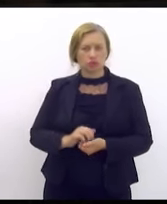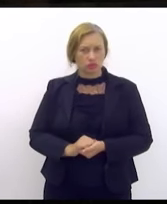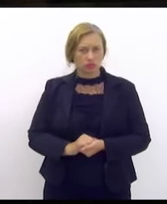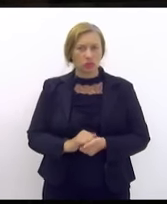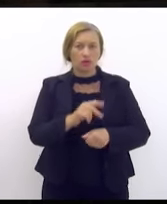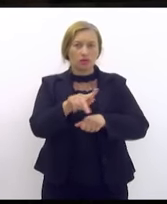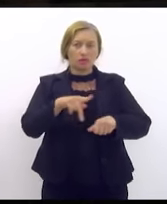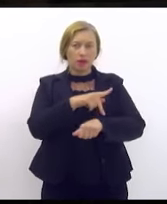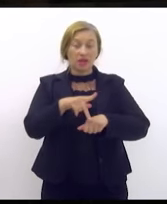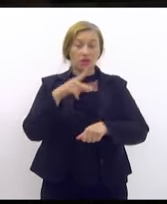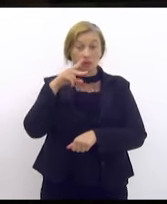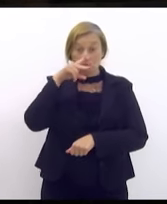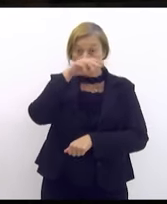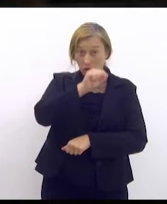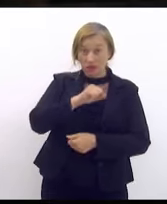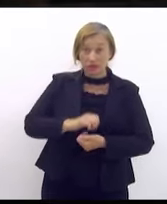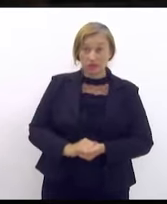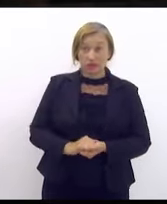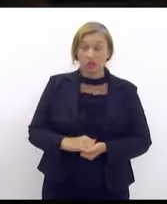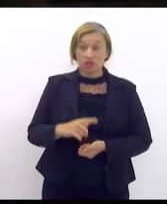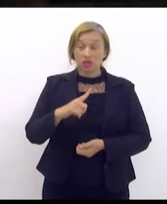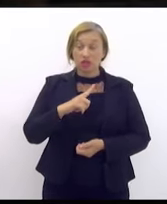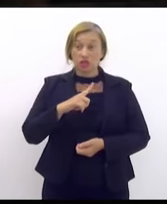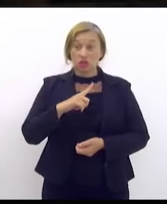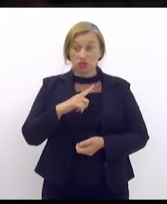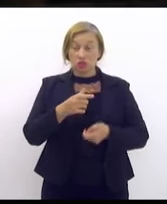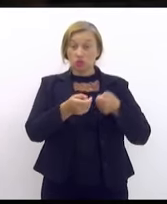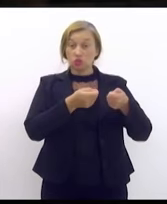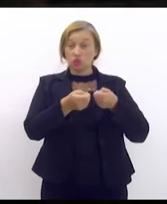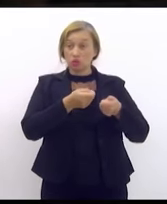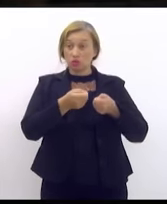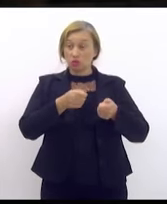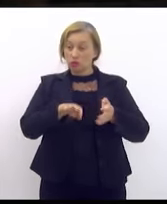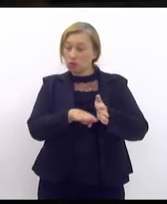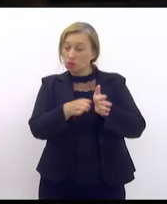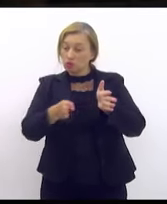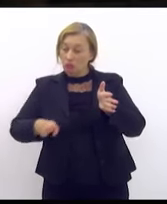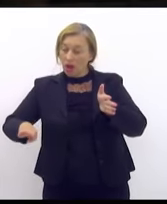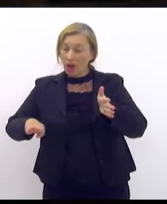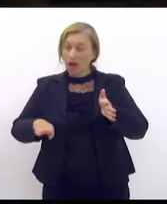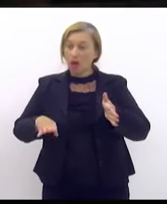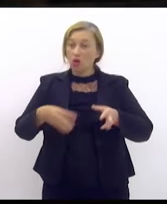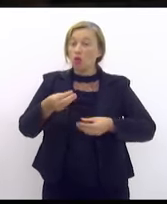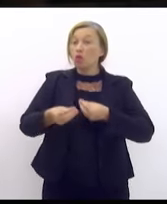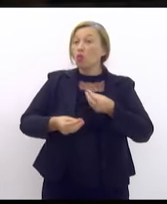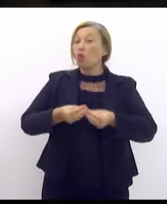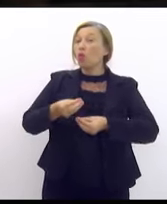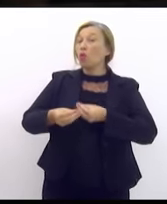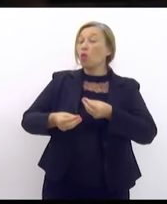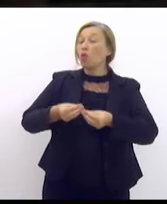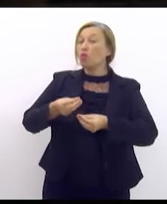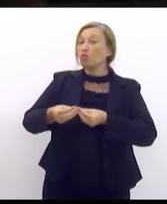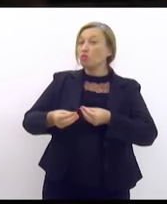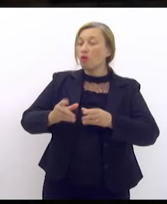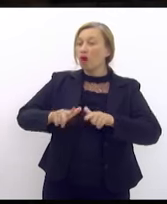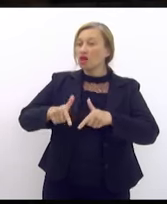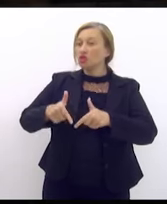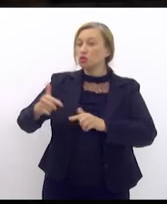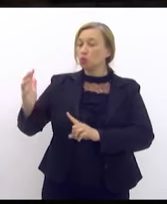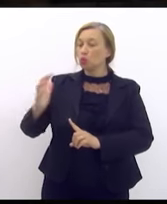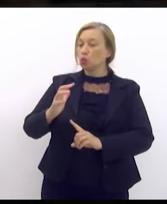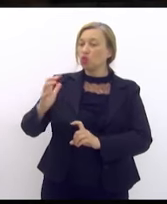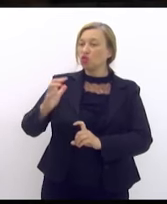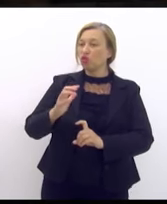países fortes que tinham o domínio dos mares que era a forma de pressão bélica que